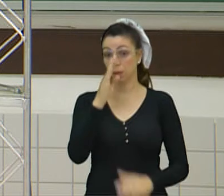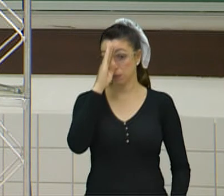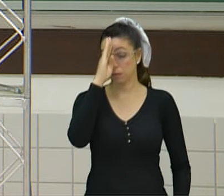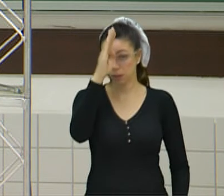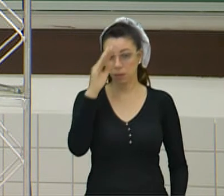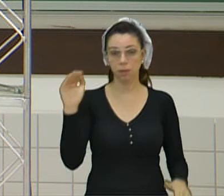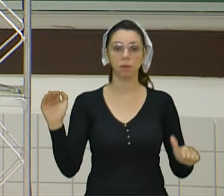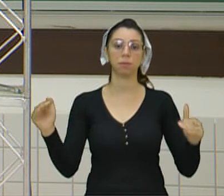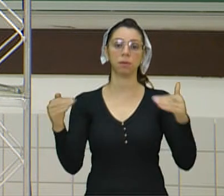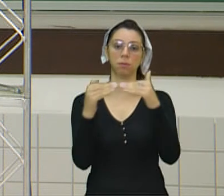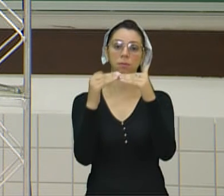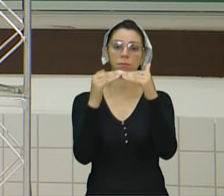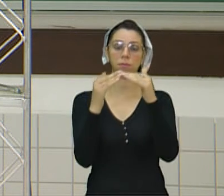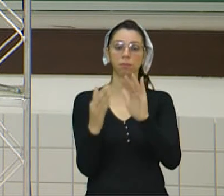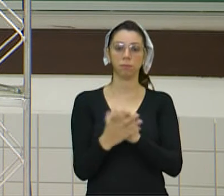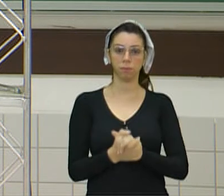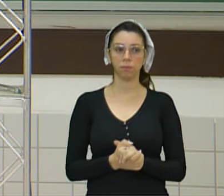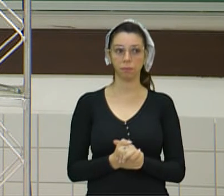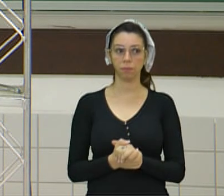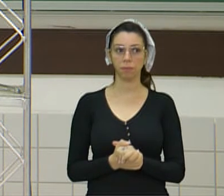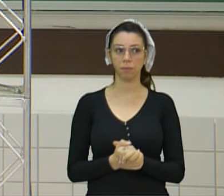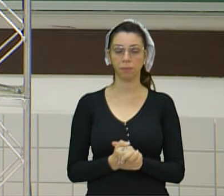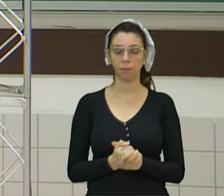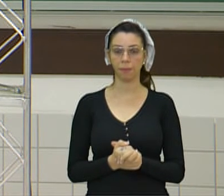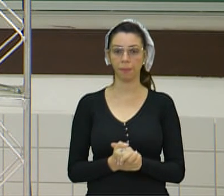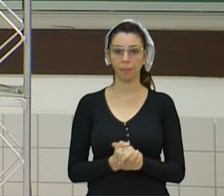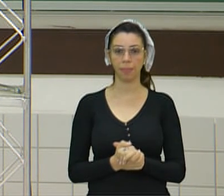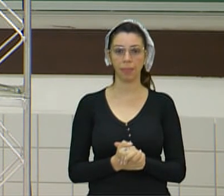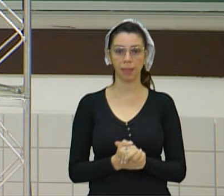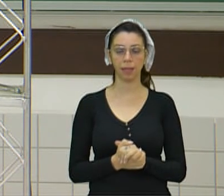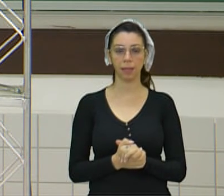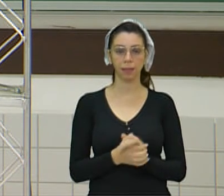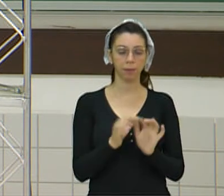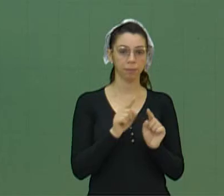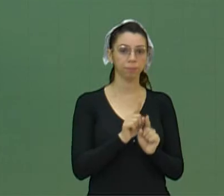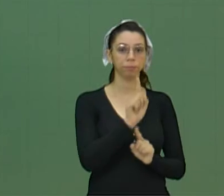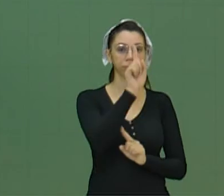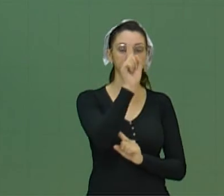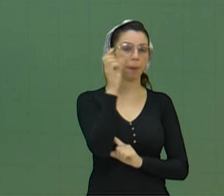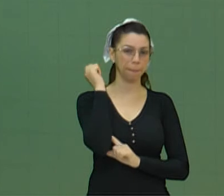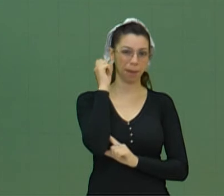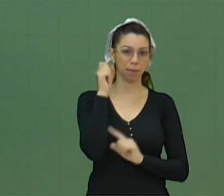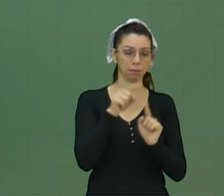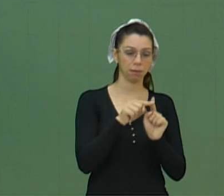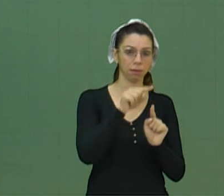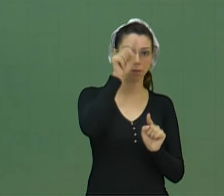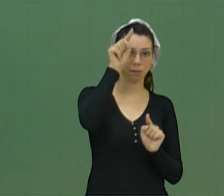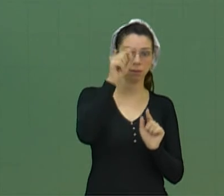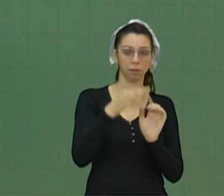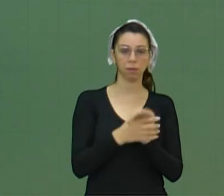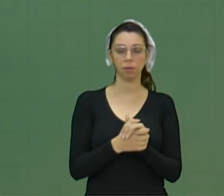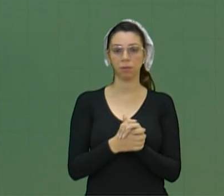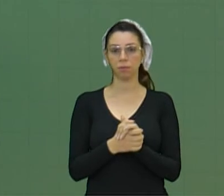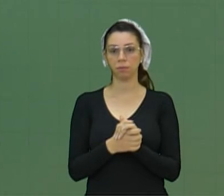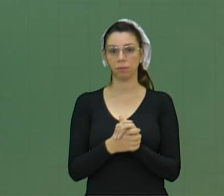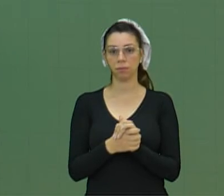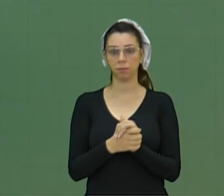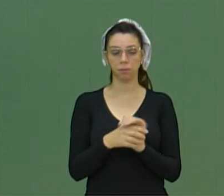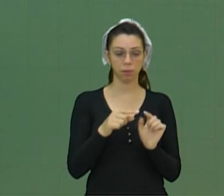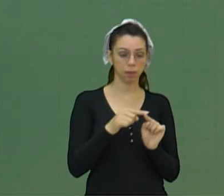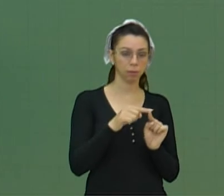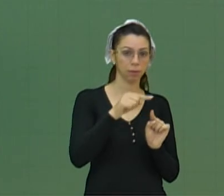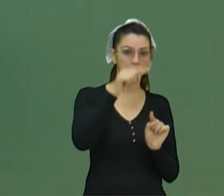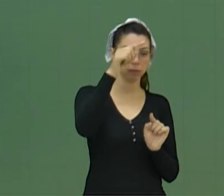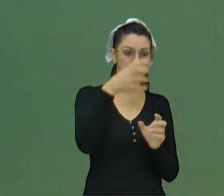diretamente proporcionais, ou seja, aqui em branco, aqui, as setinhas estão para cima. Quando aumenta a resistência, é sinal que o